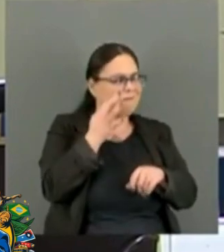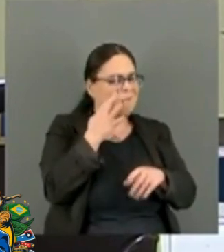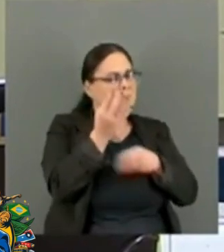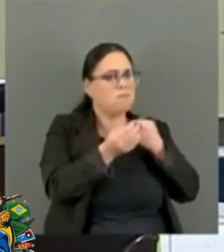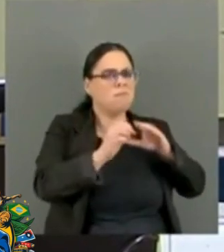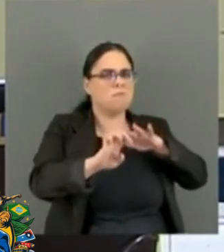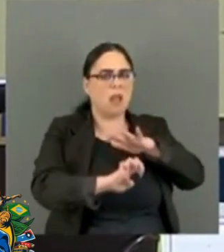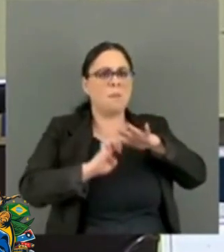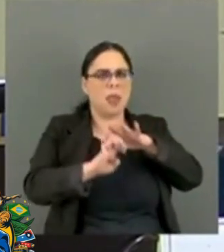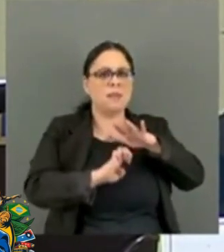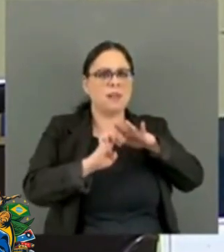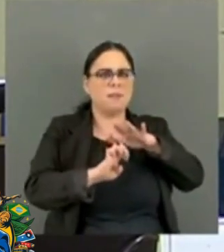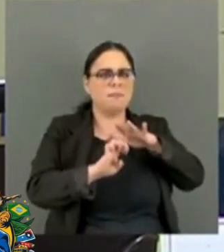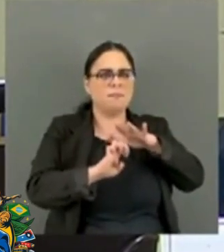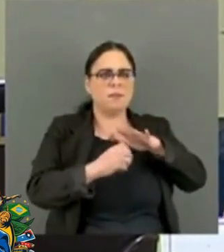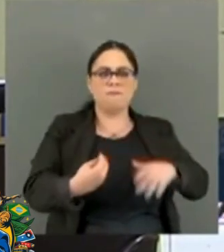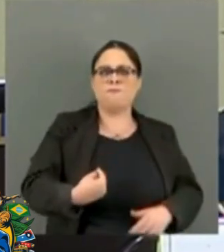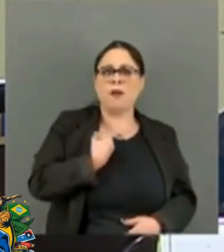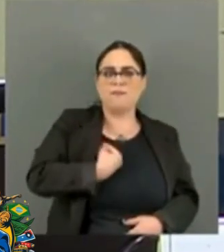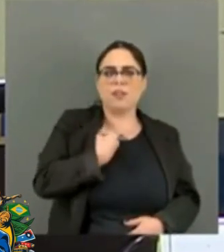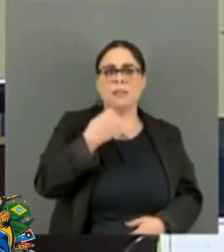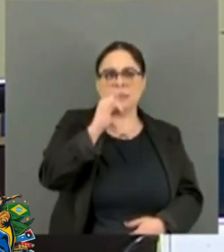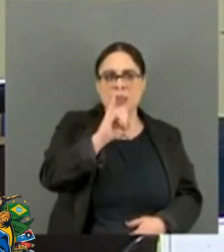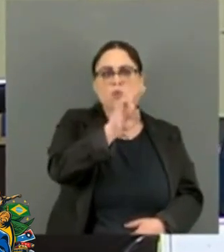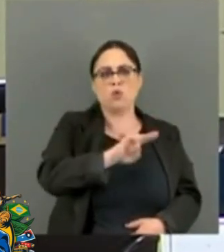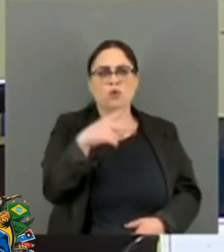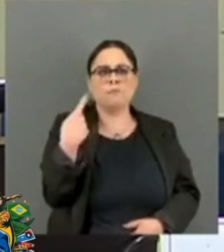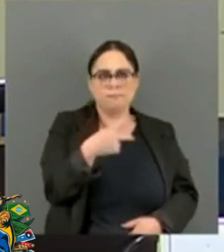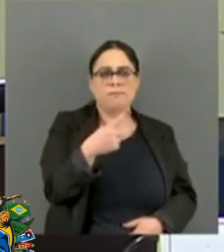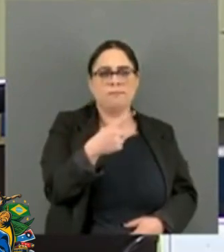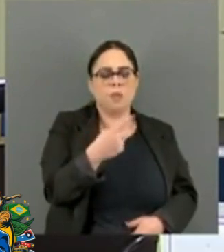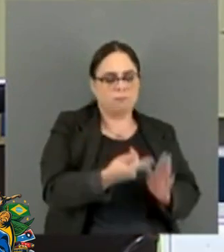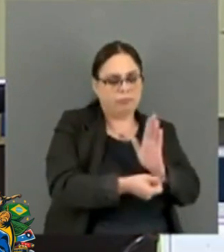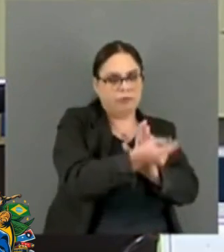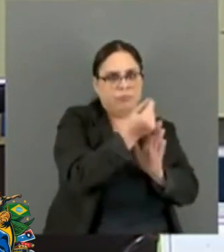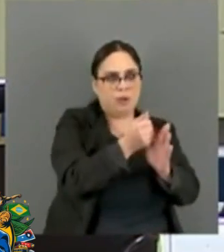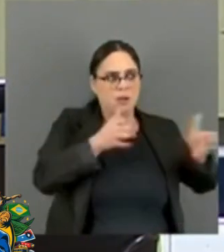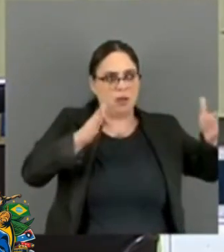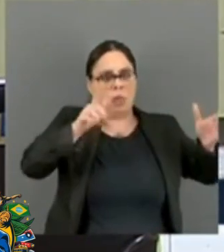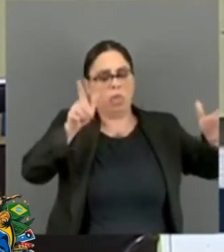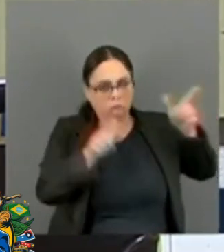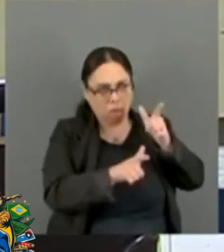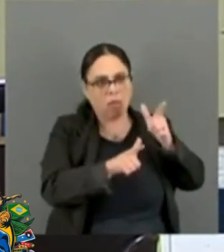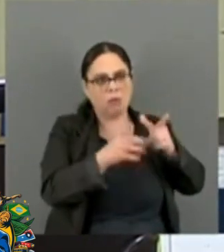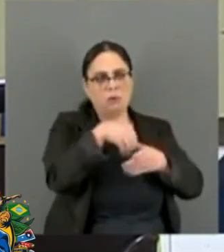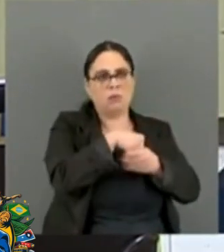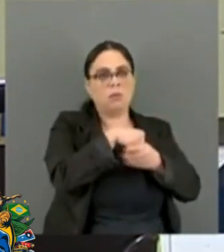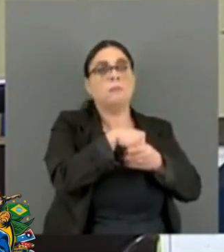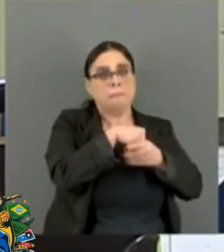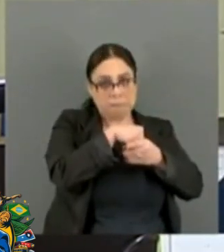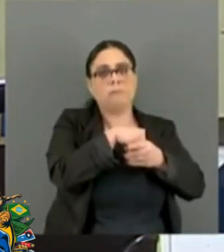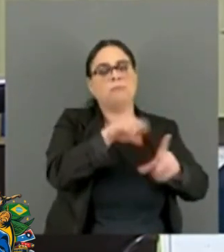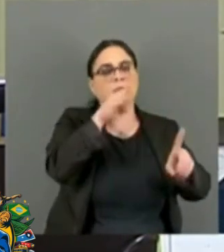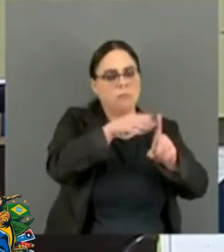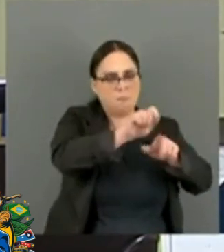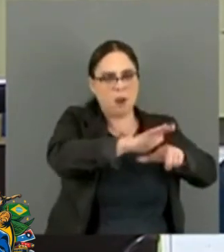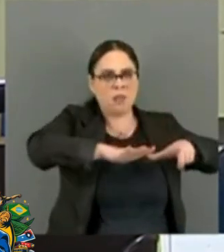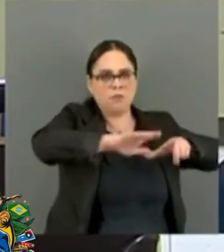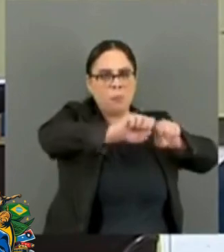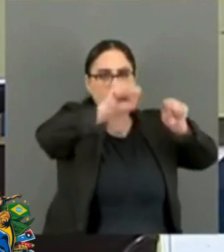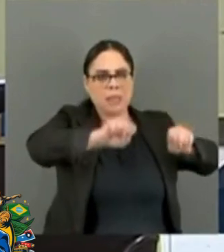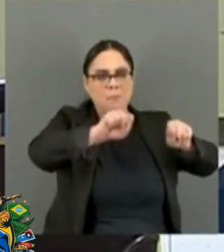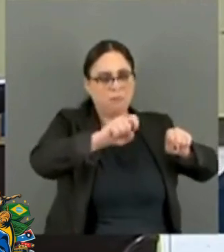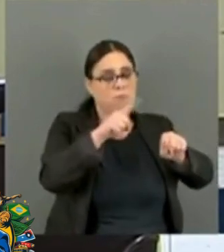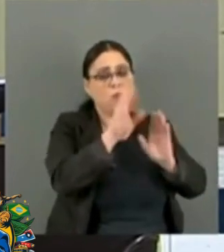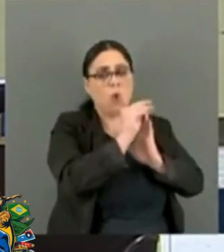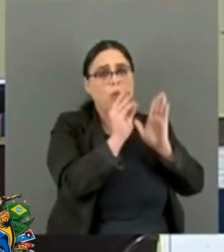uma empresa sobrevive com uma queda do faturamento desse montante, dessa magnitude? E é assim que a plataforma tem tratado